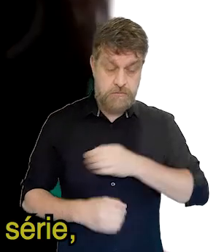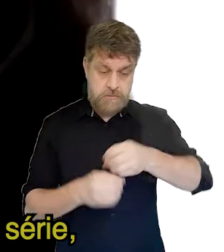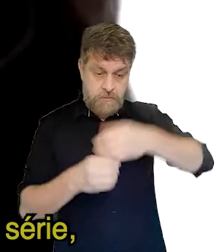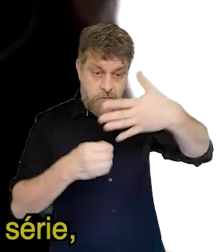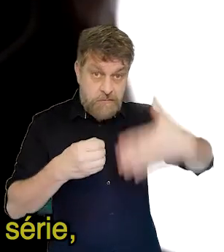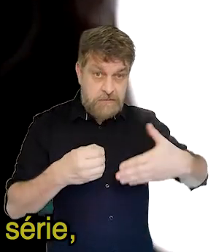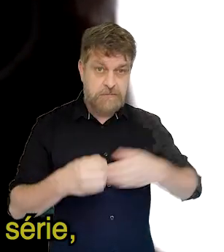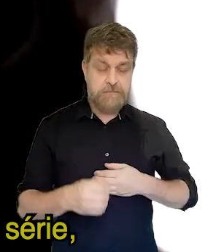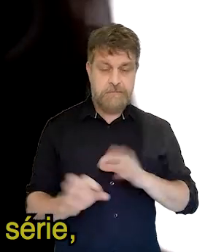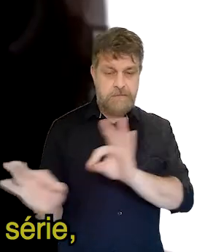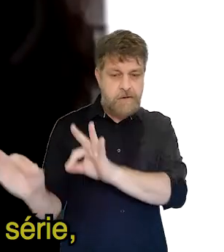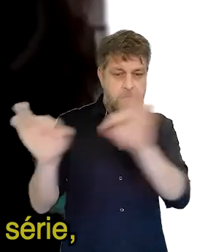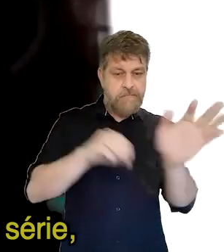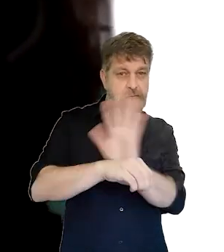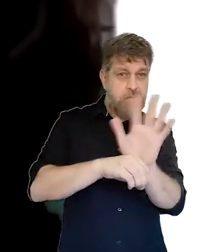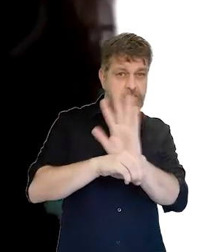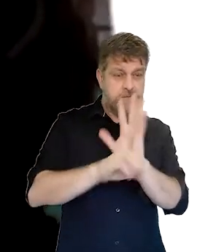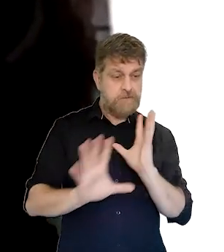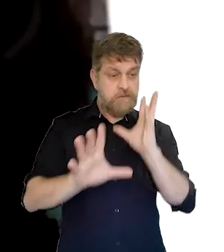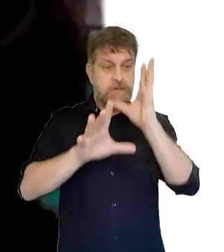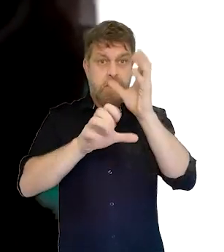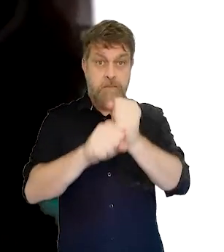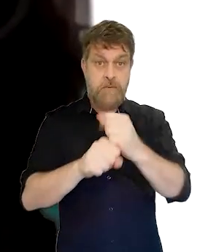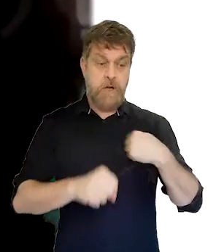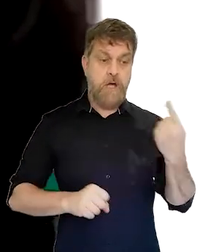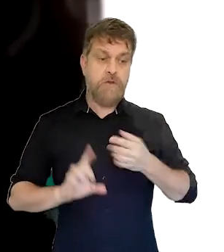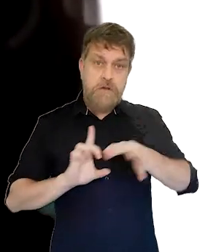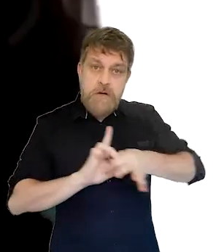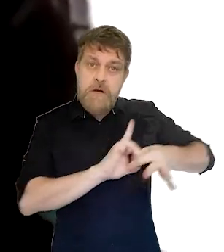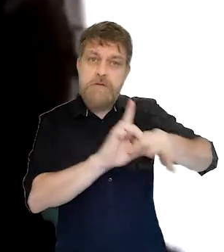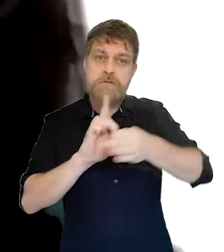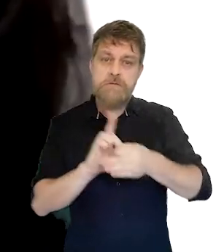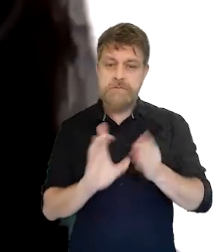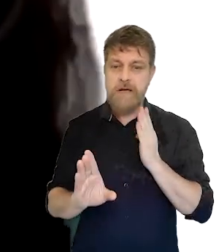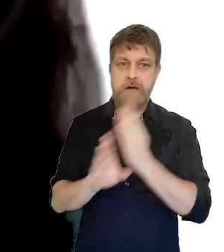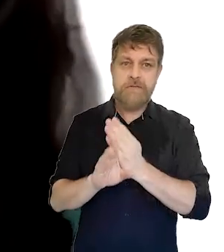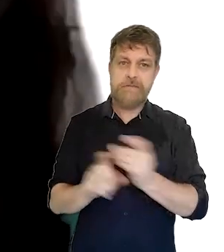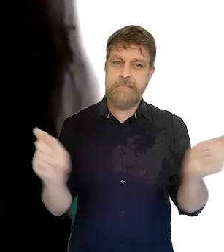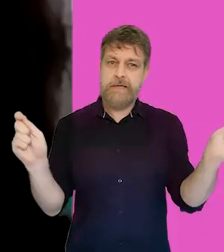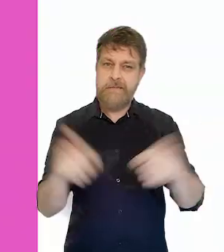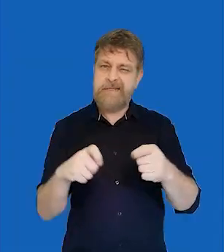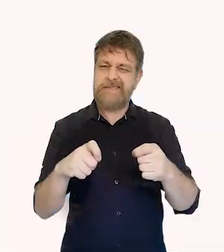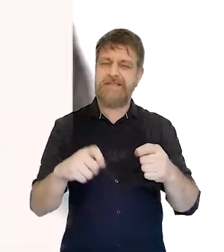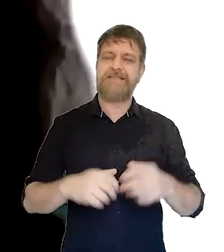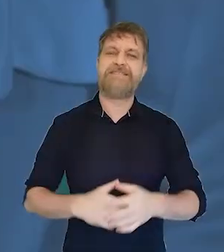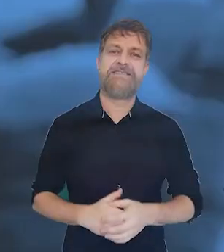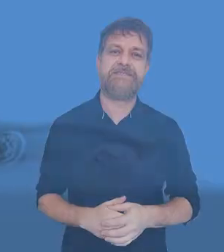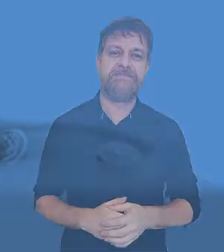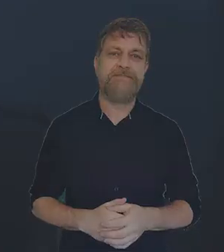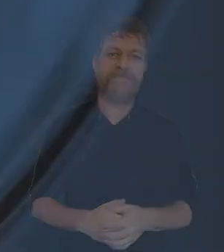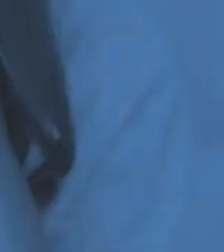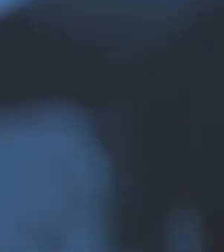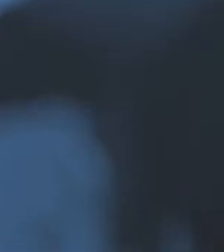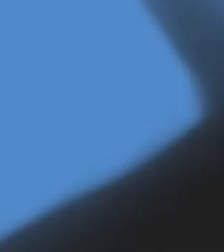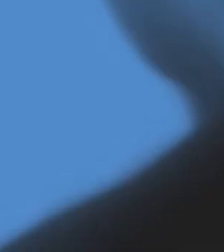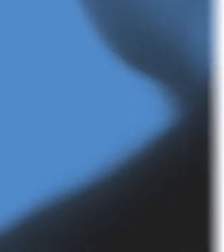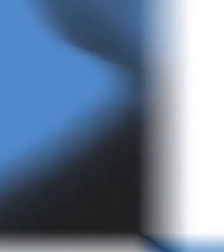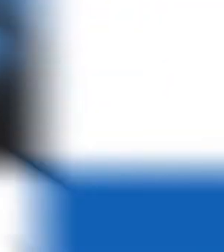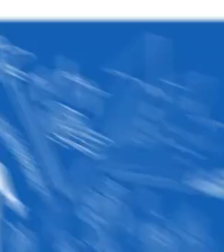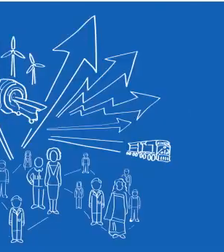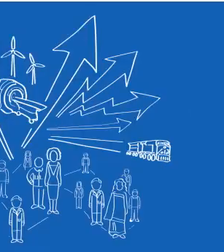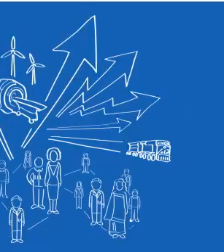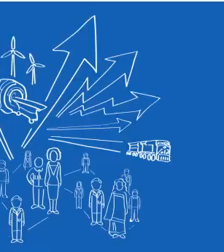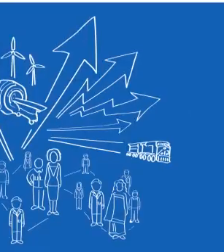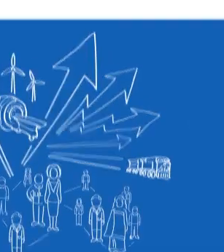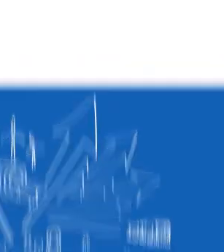então assista os outros vídeos dessa série onde juntos vamos descobrir infinitas possibilidades na tela faixas verticais em